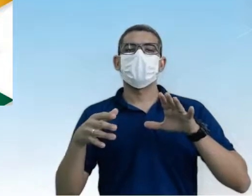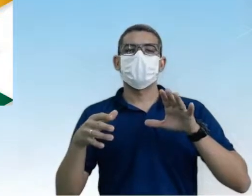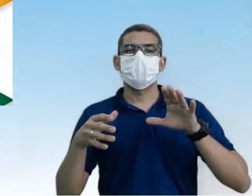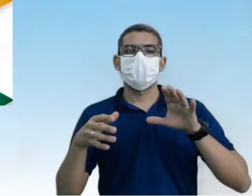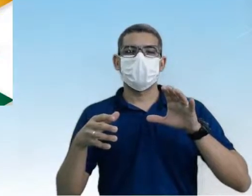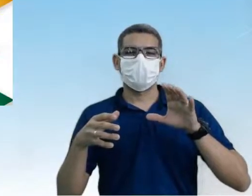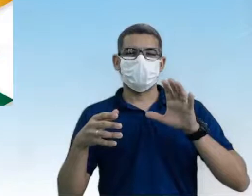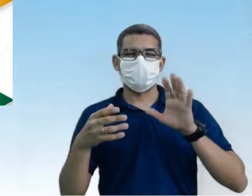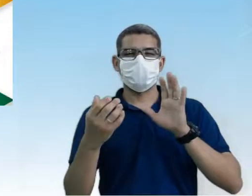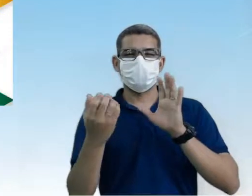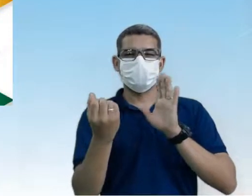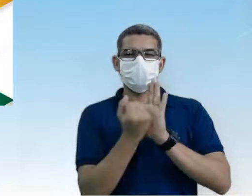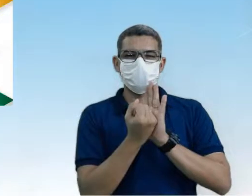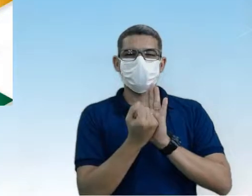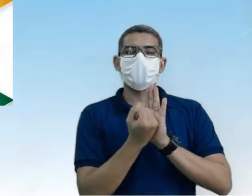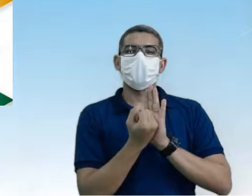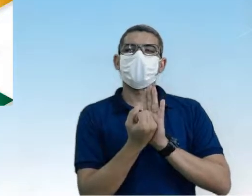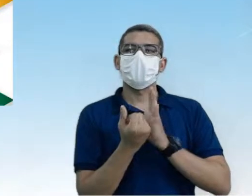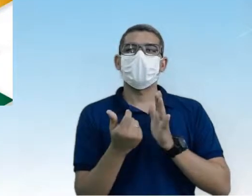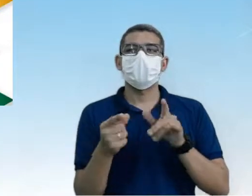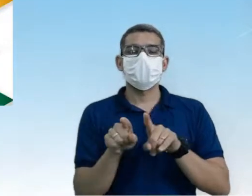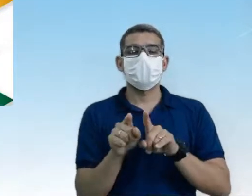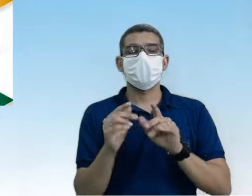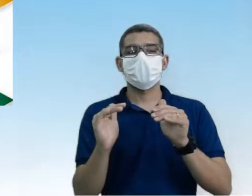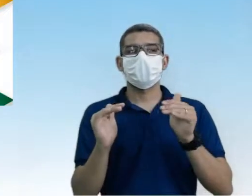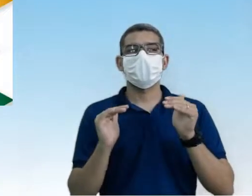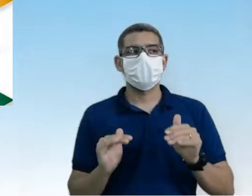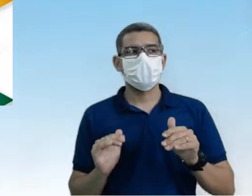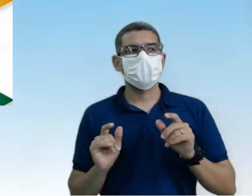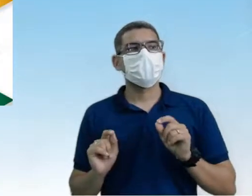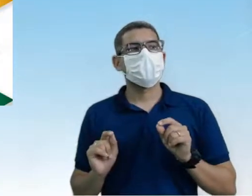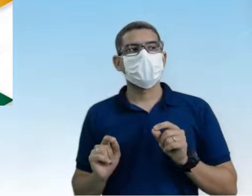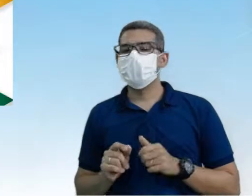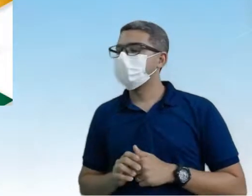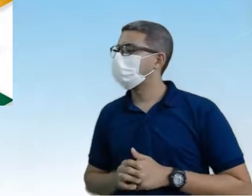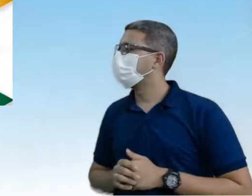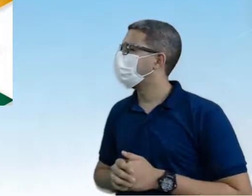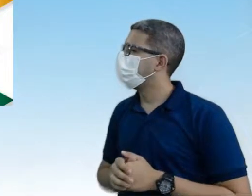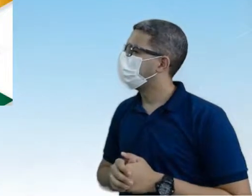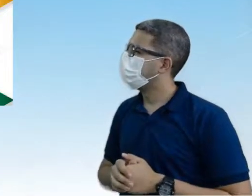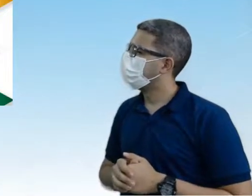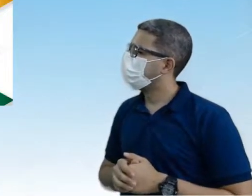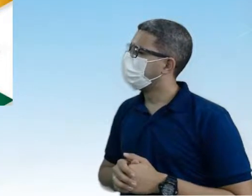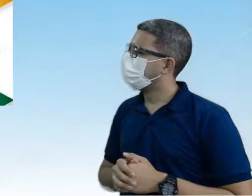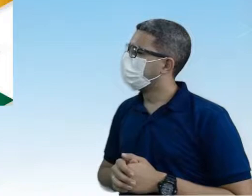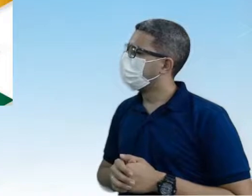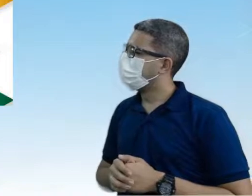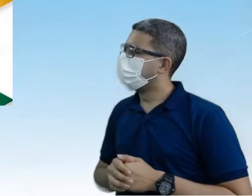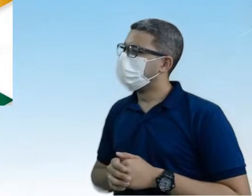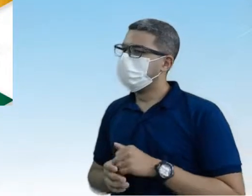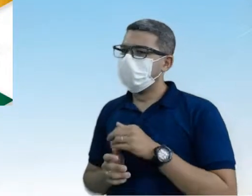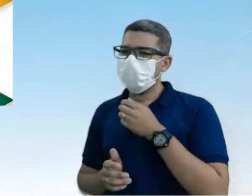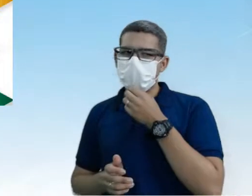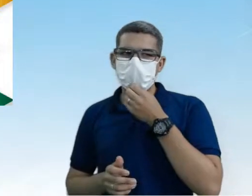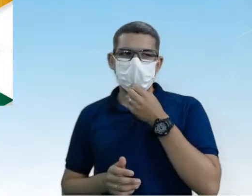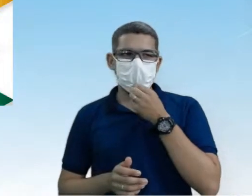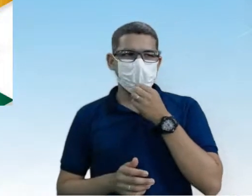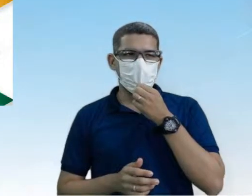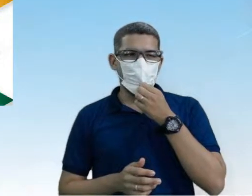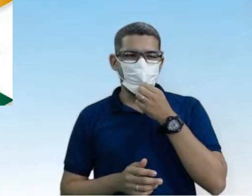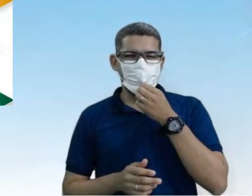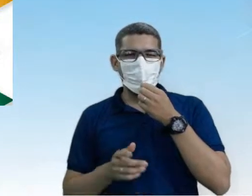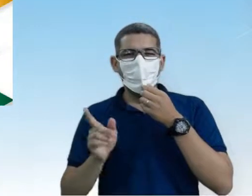com a sua audiência, e tem mais embaixo, ó, to attract them to acquire the object offered,